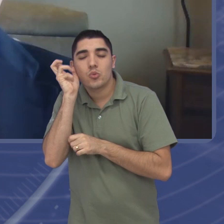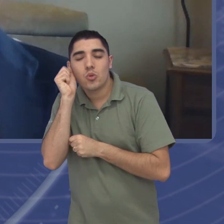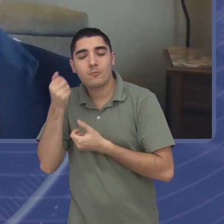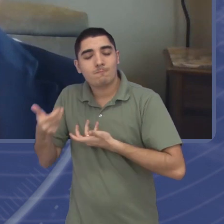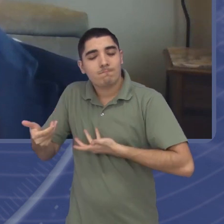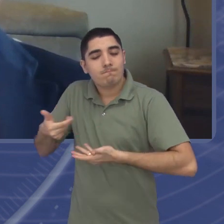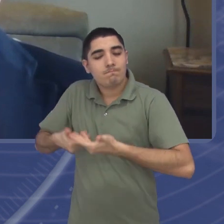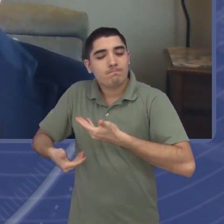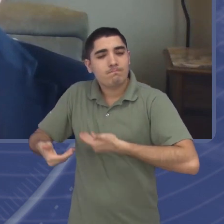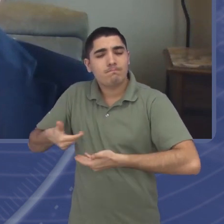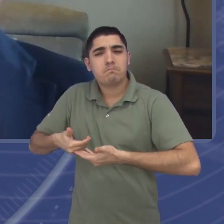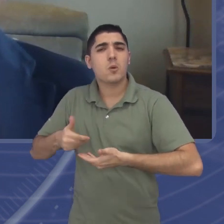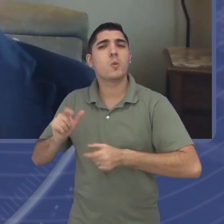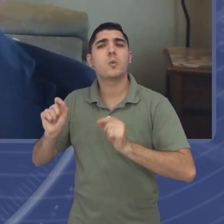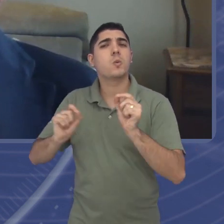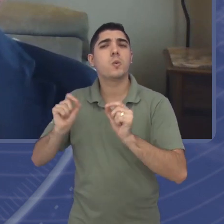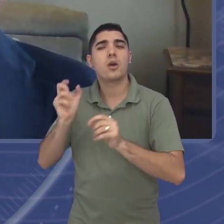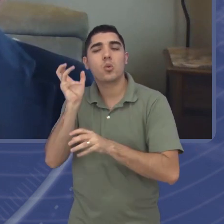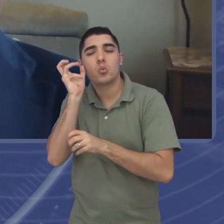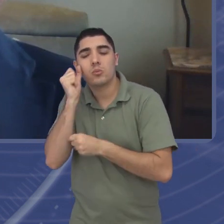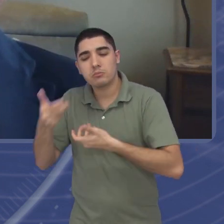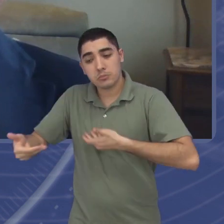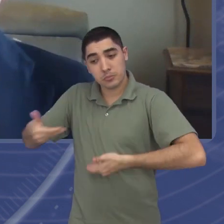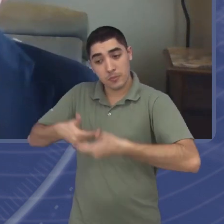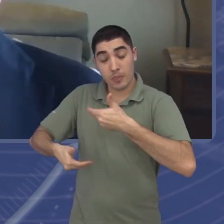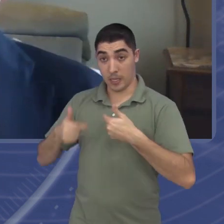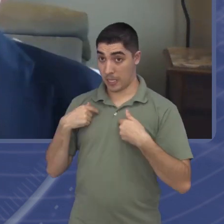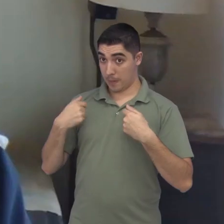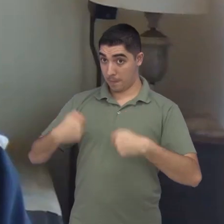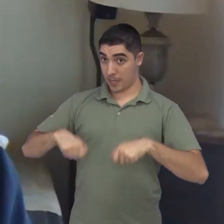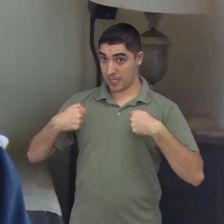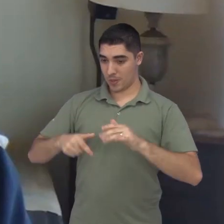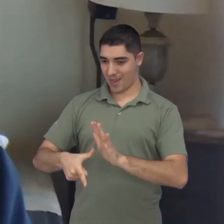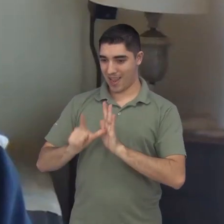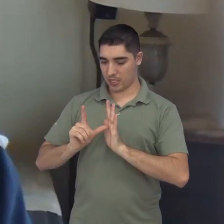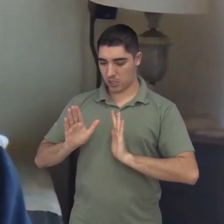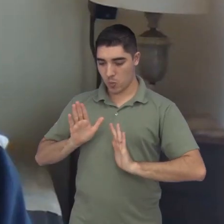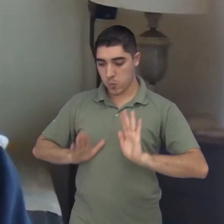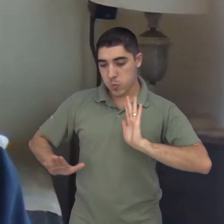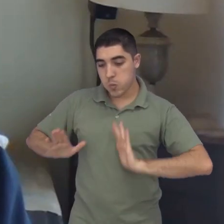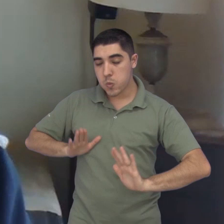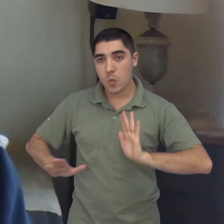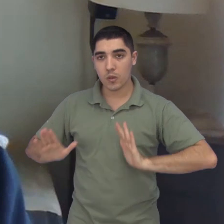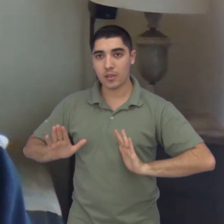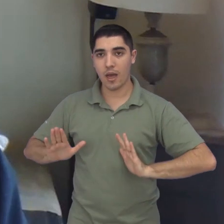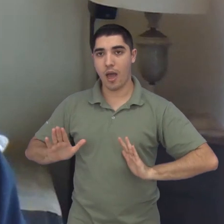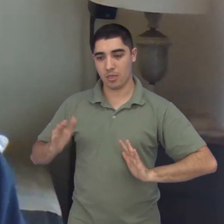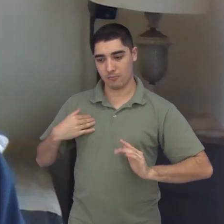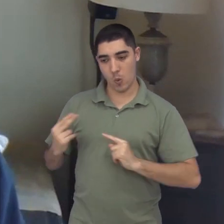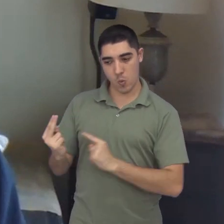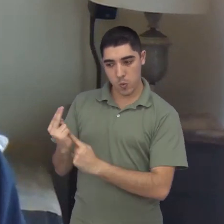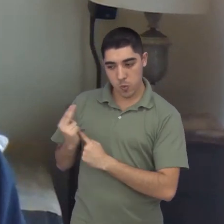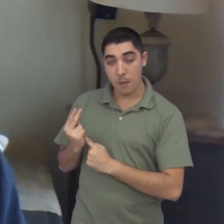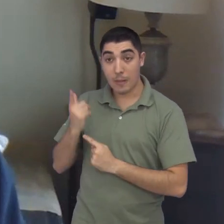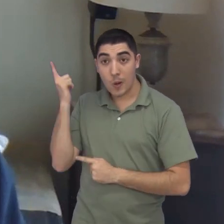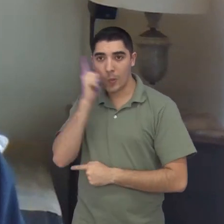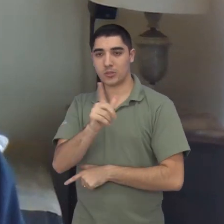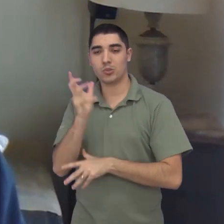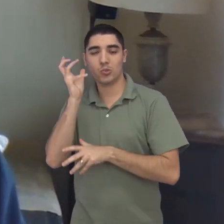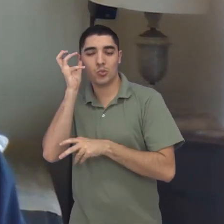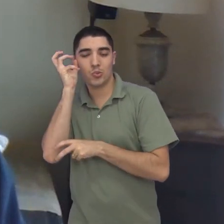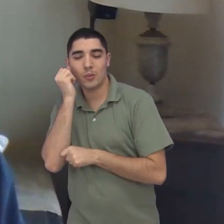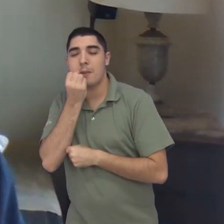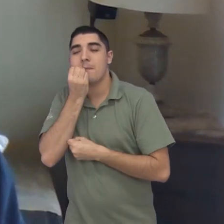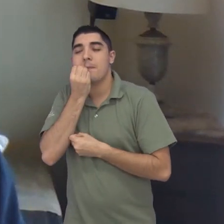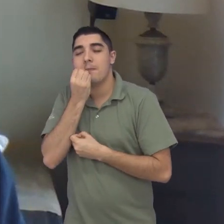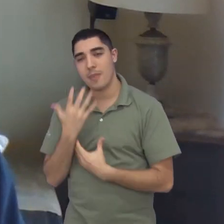né? Então, o que é a higiene do sono? É você tomar alguns cuidados para que você possa ter uma noite de sono boa.